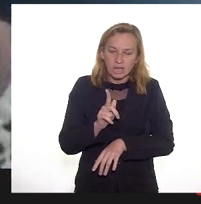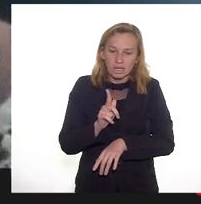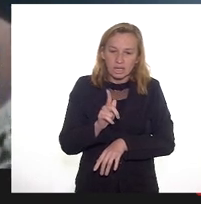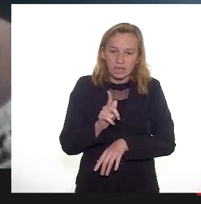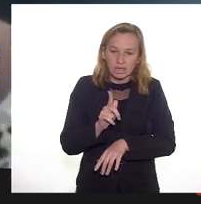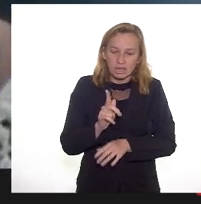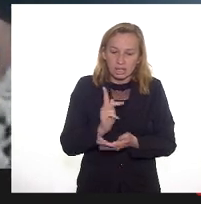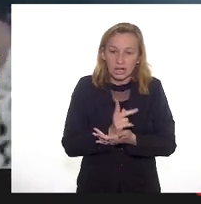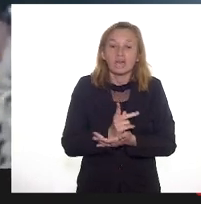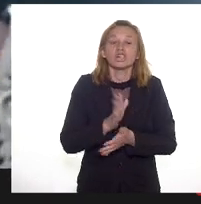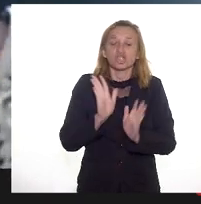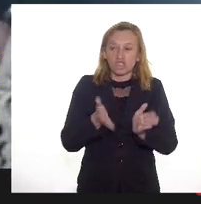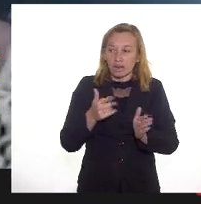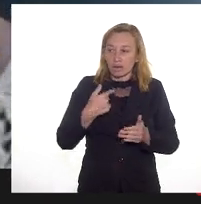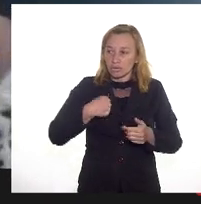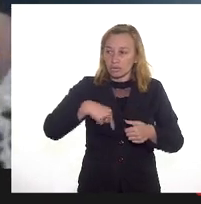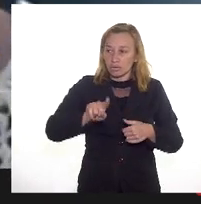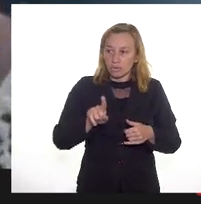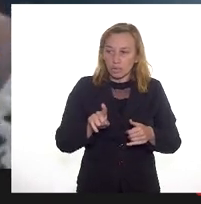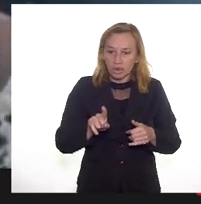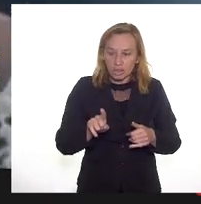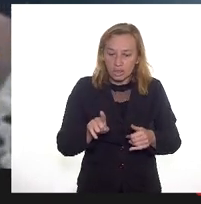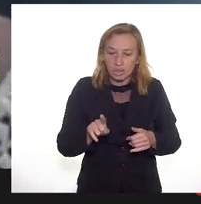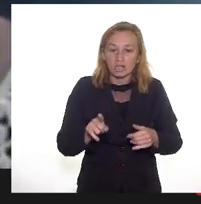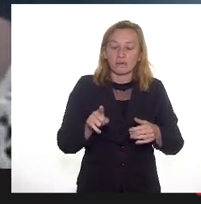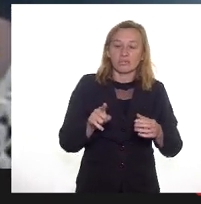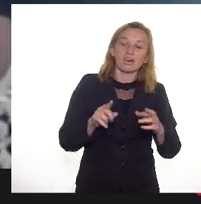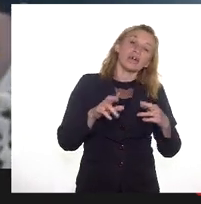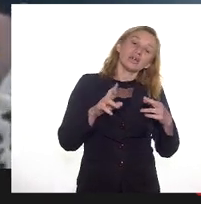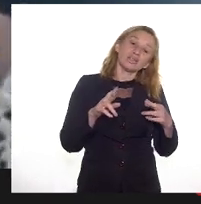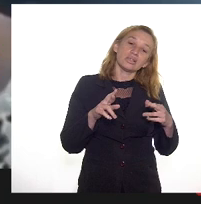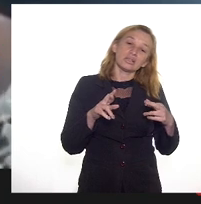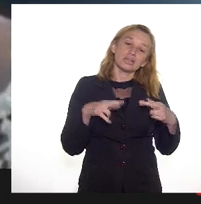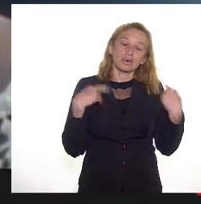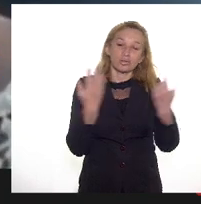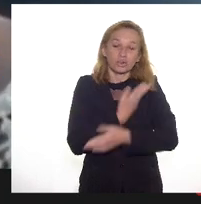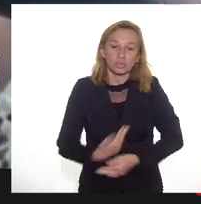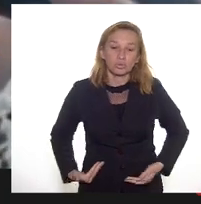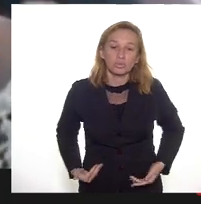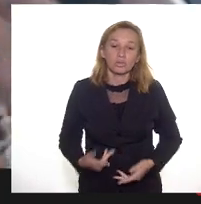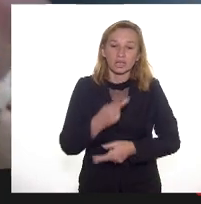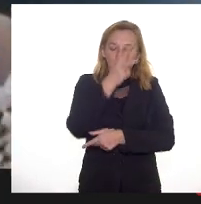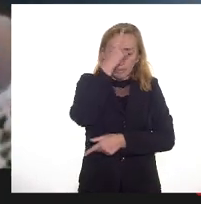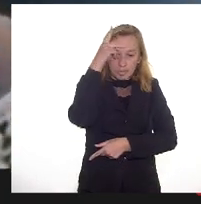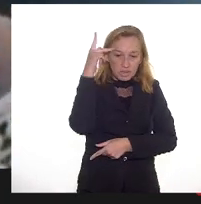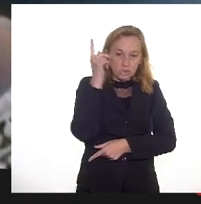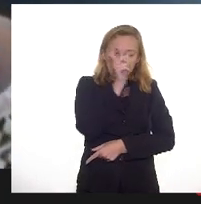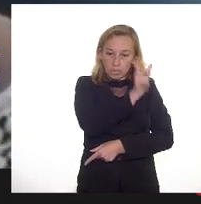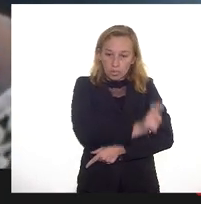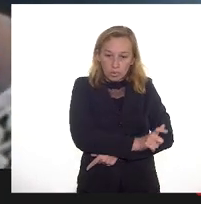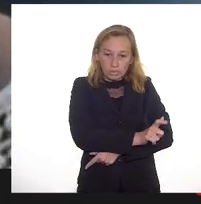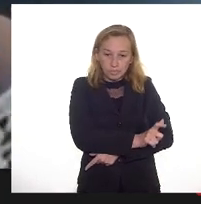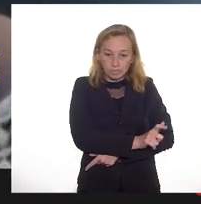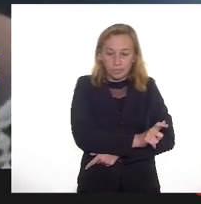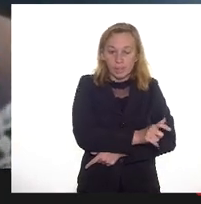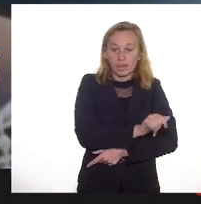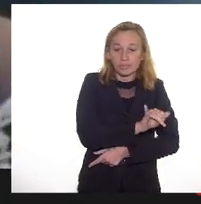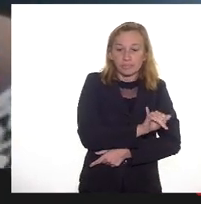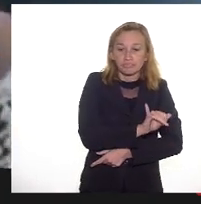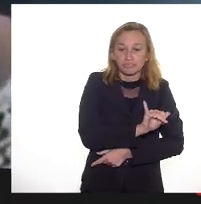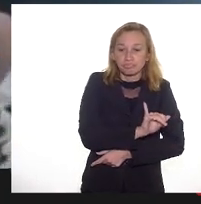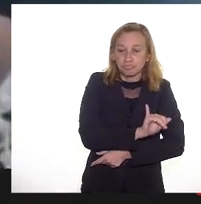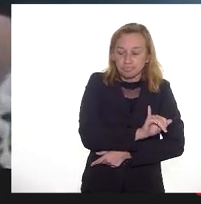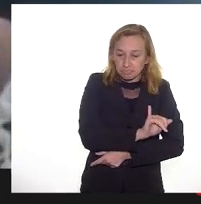participei de várias audiências públicas e já vi algumas situações em que a vítima se expõe, né, o que coloca